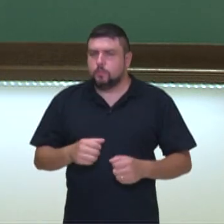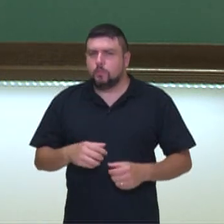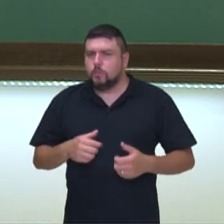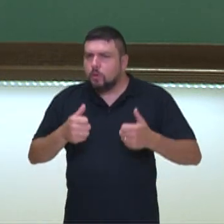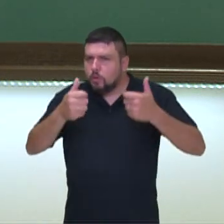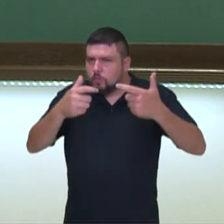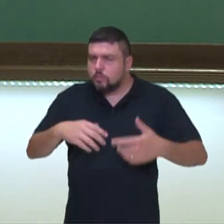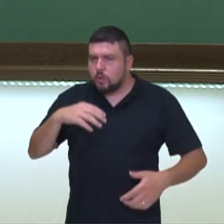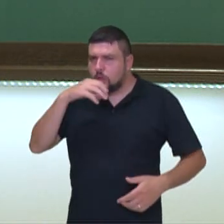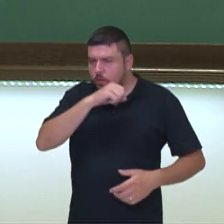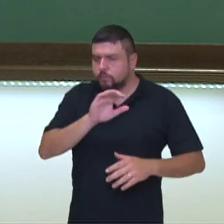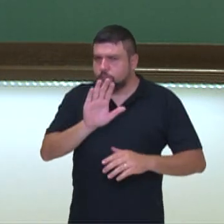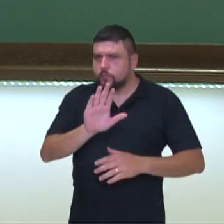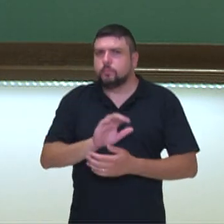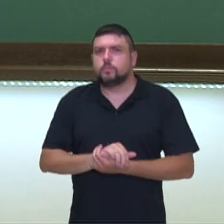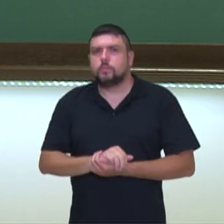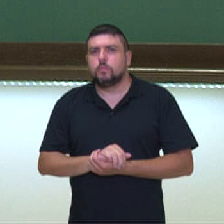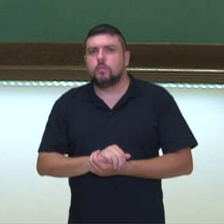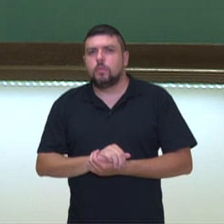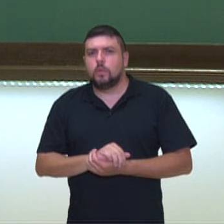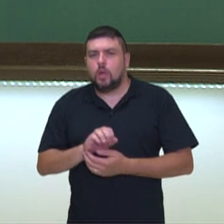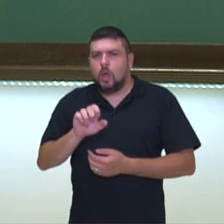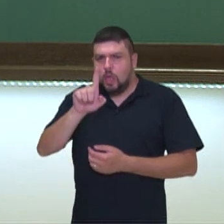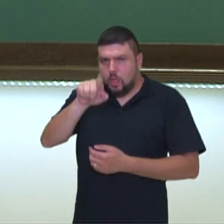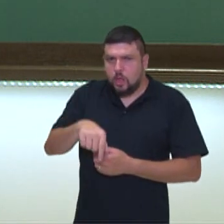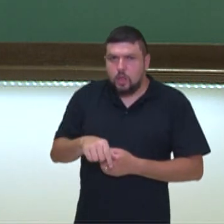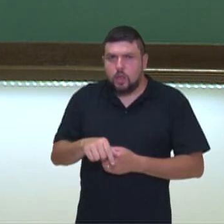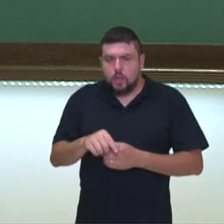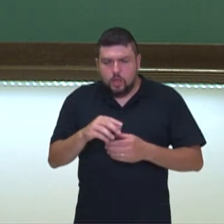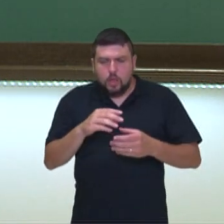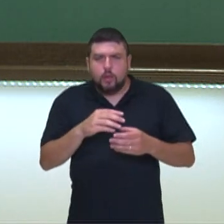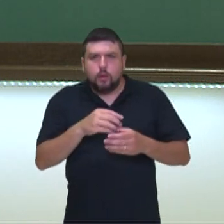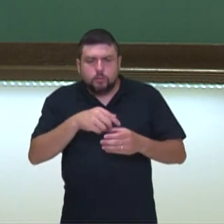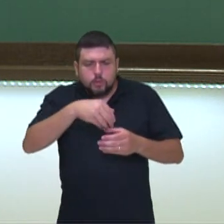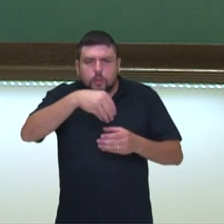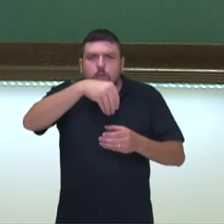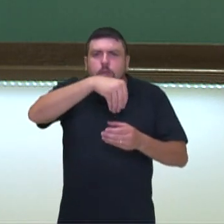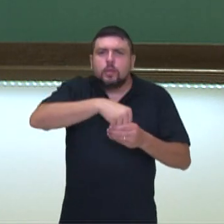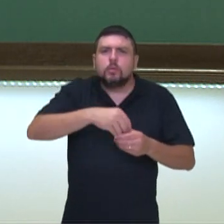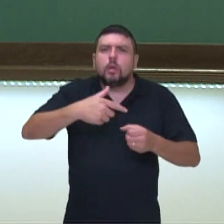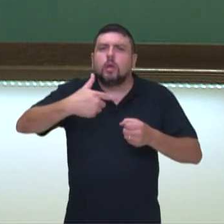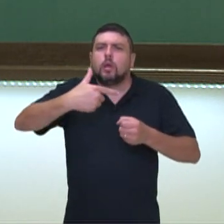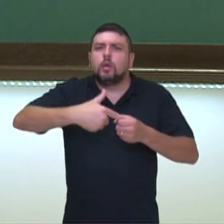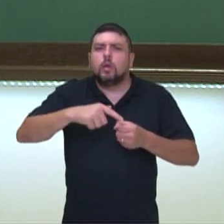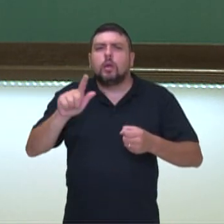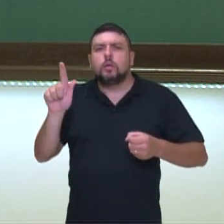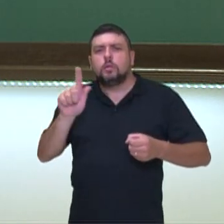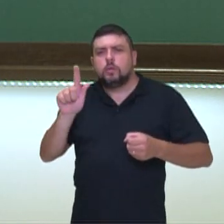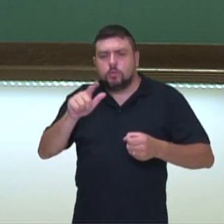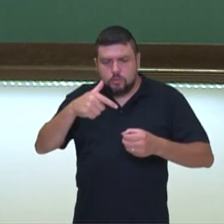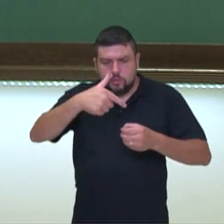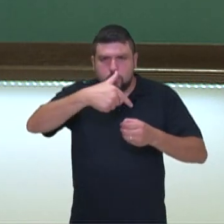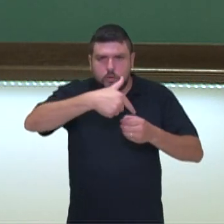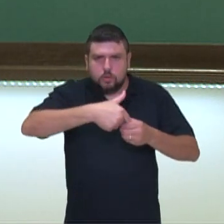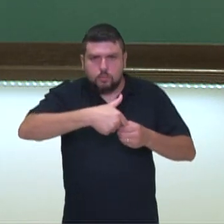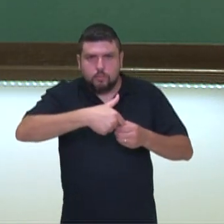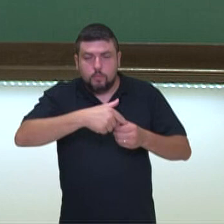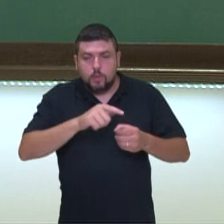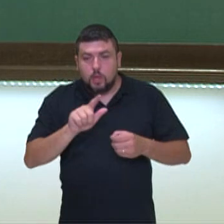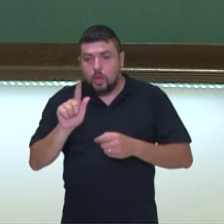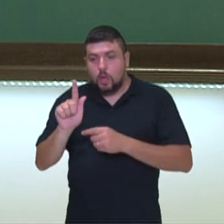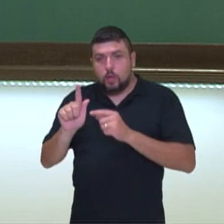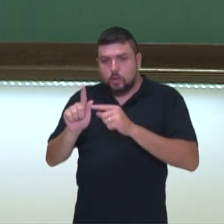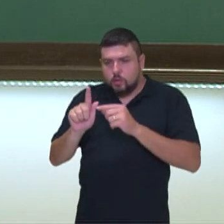rapidinho o que ela é. É a gasolina, certo? Alterada na sua